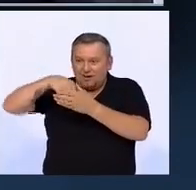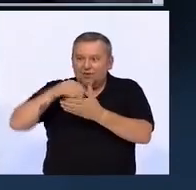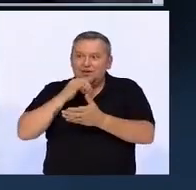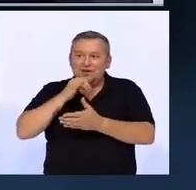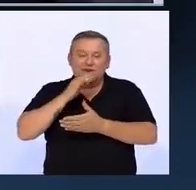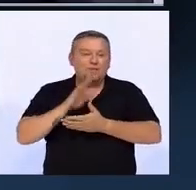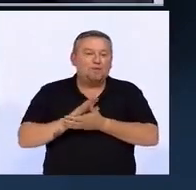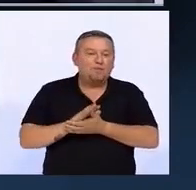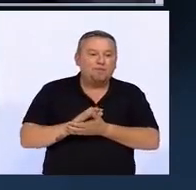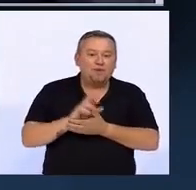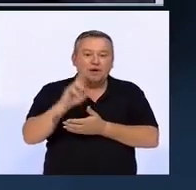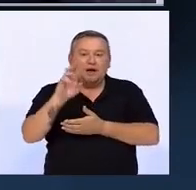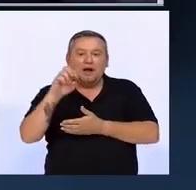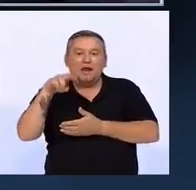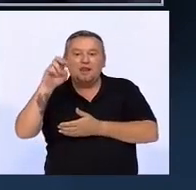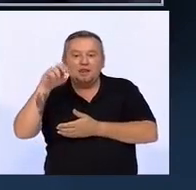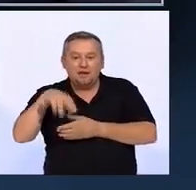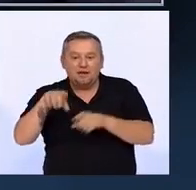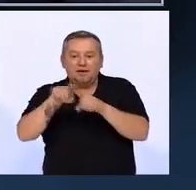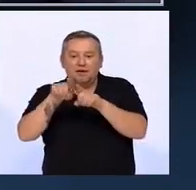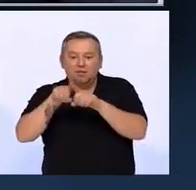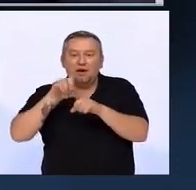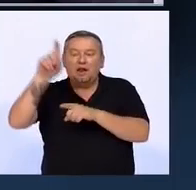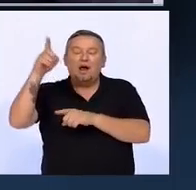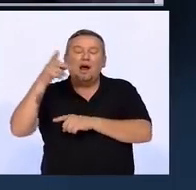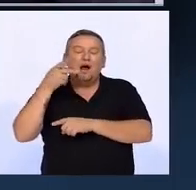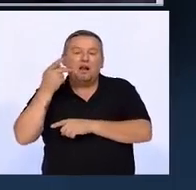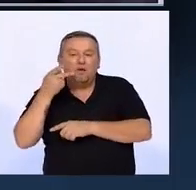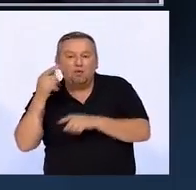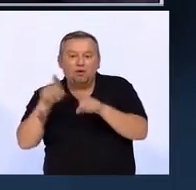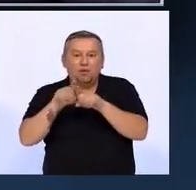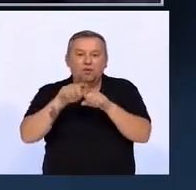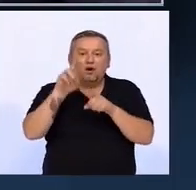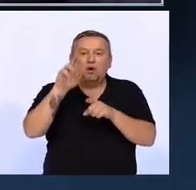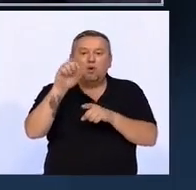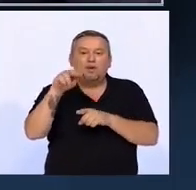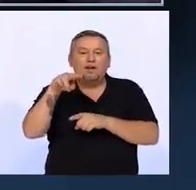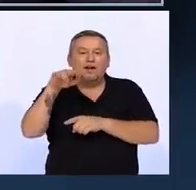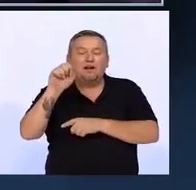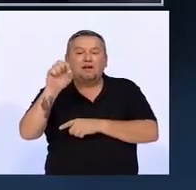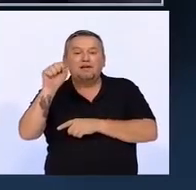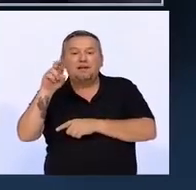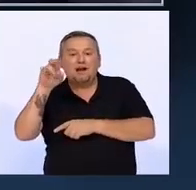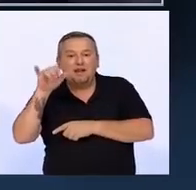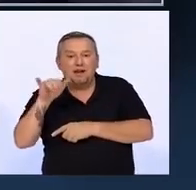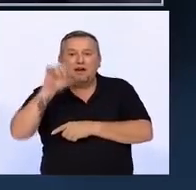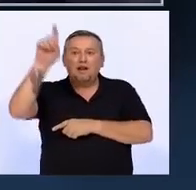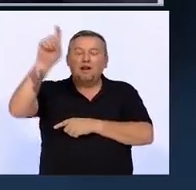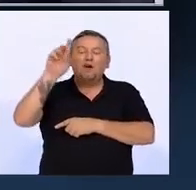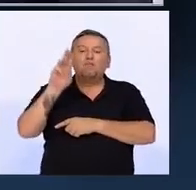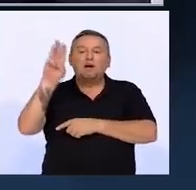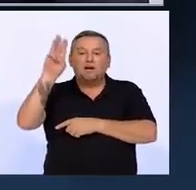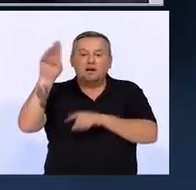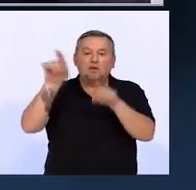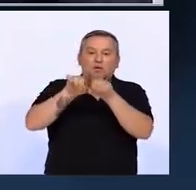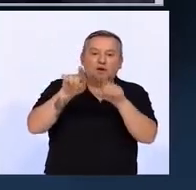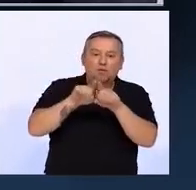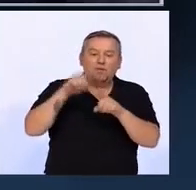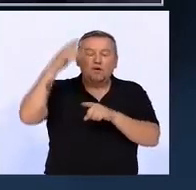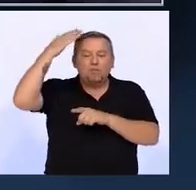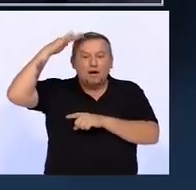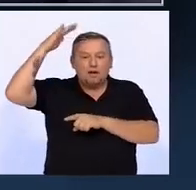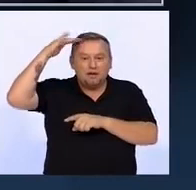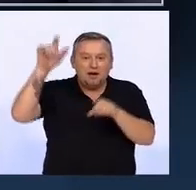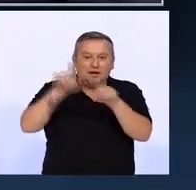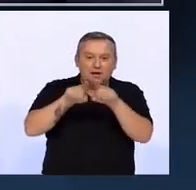exemplo, o Renan Calheiros e o Renan Filho em Alagoas, a Rosena Sarney e o Edson Lobão no Maranhão, o Eunício Oliveira no Paraná, o